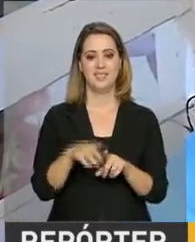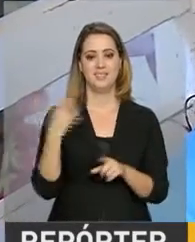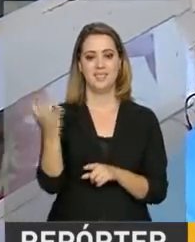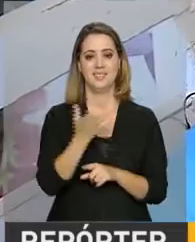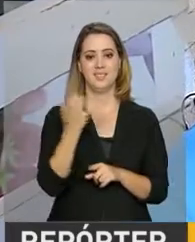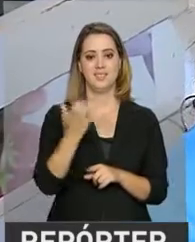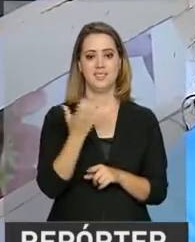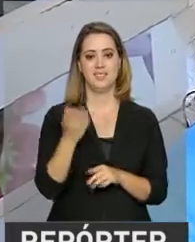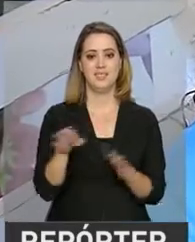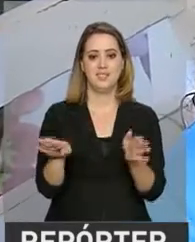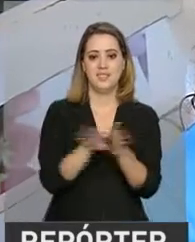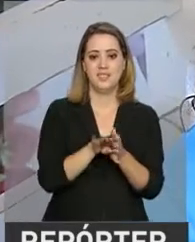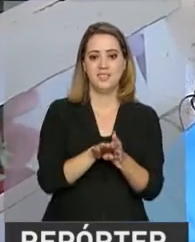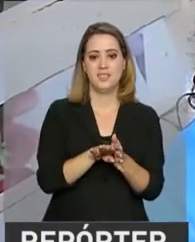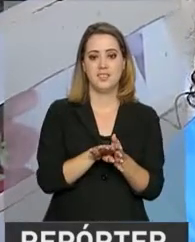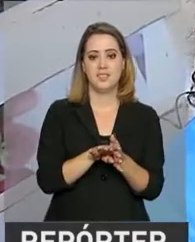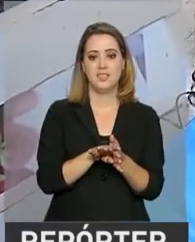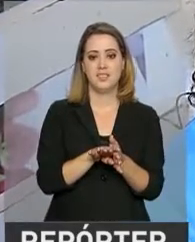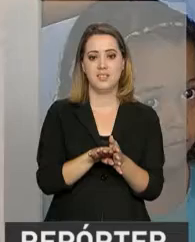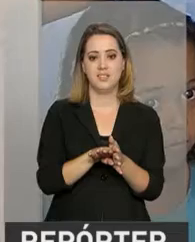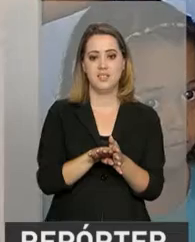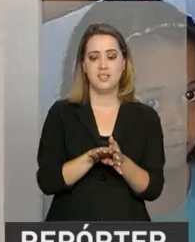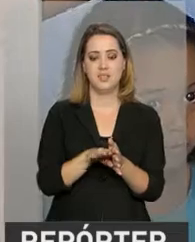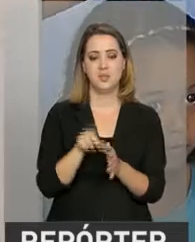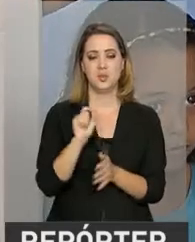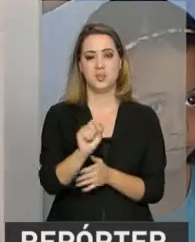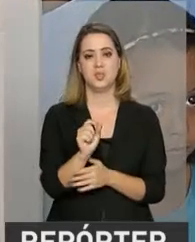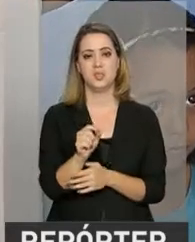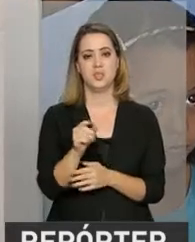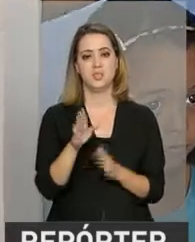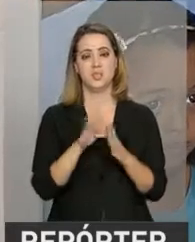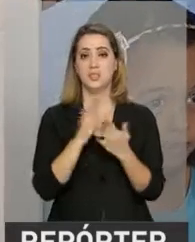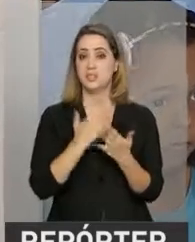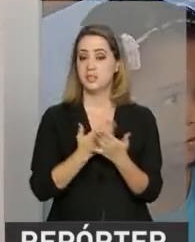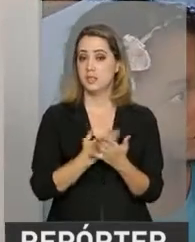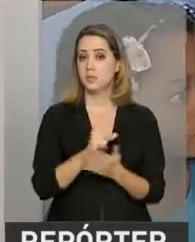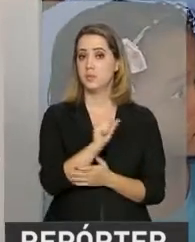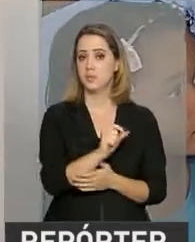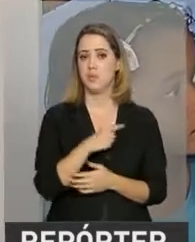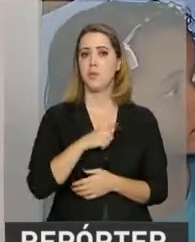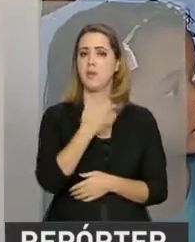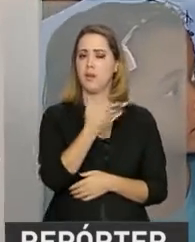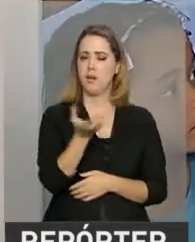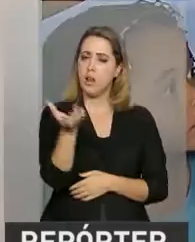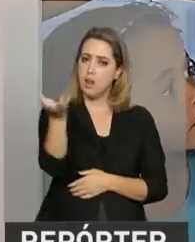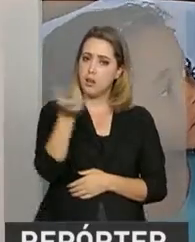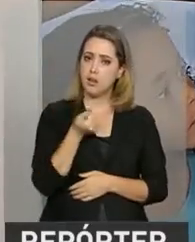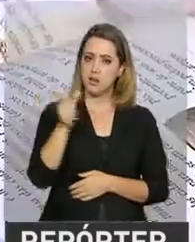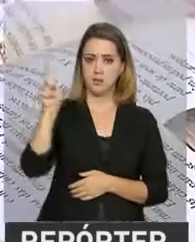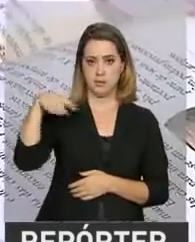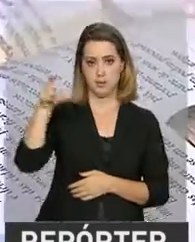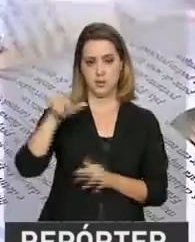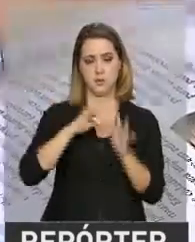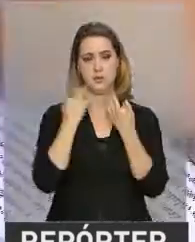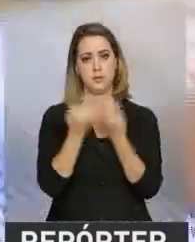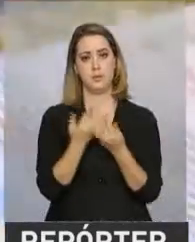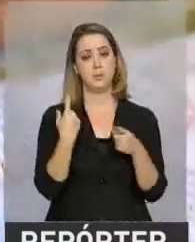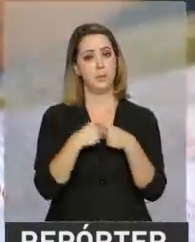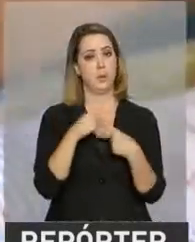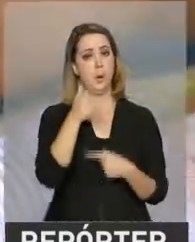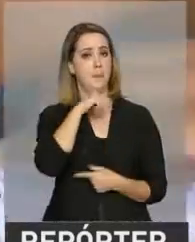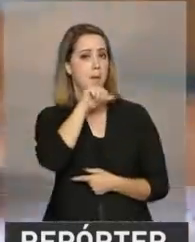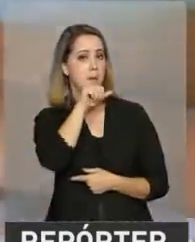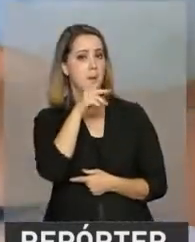que eu chegue na escola muitos dias. Antônia é beneficiária do Bolsa Família. Ela e o marido estão desempregados e